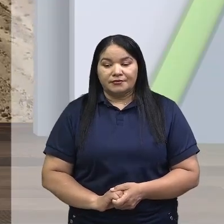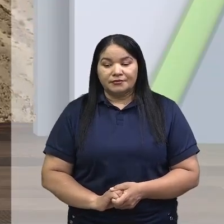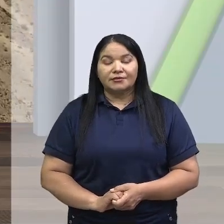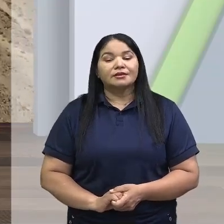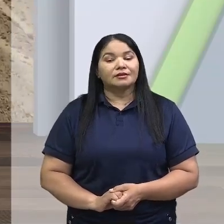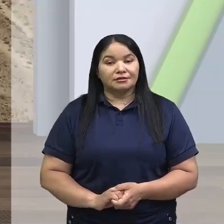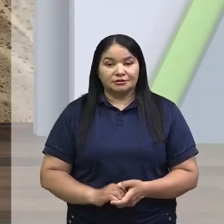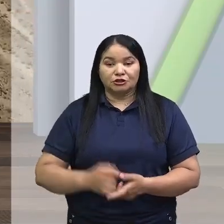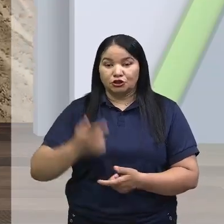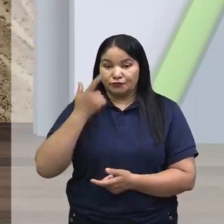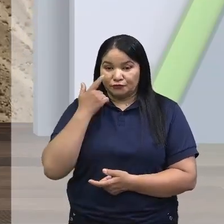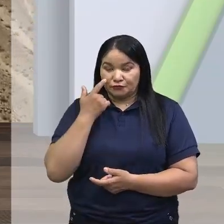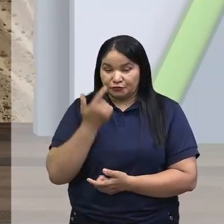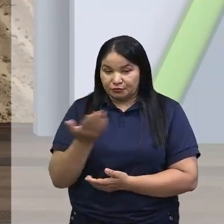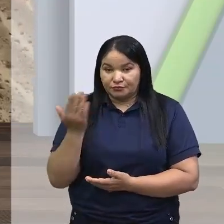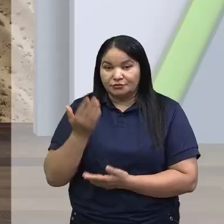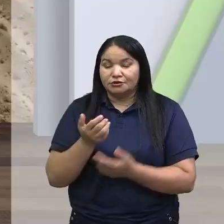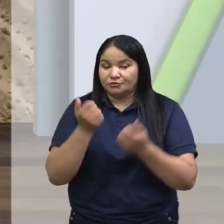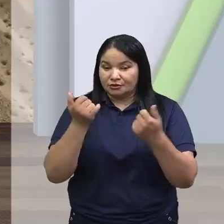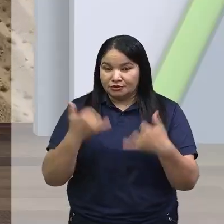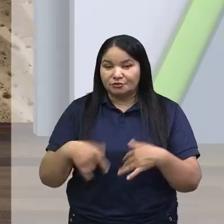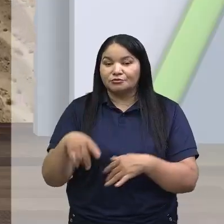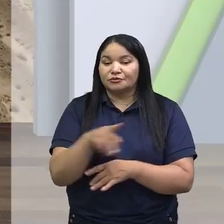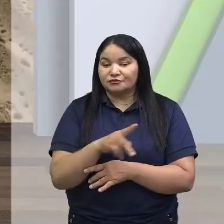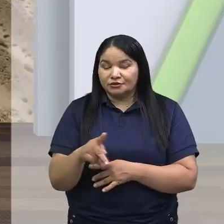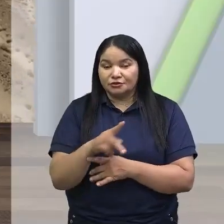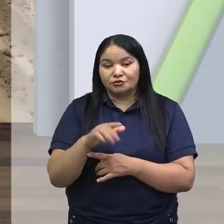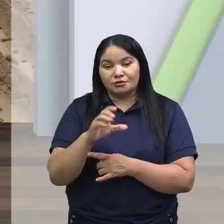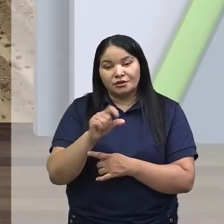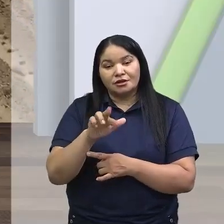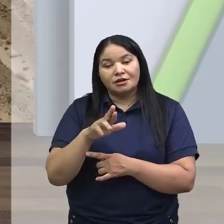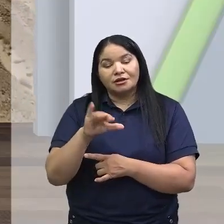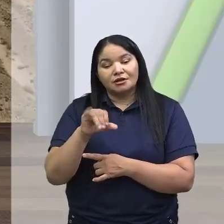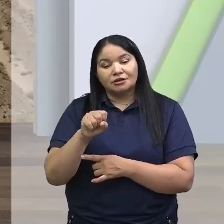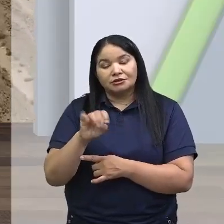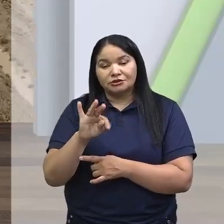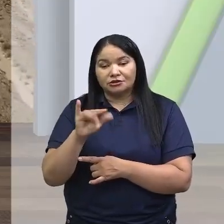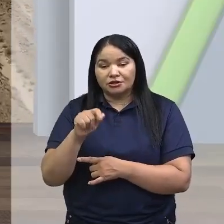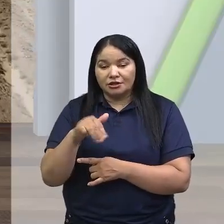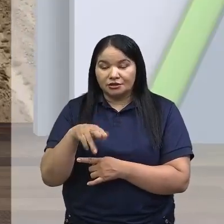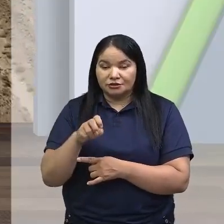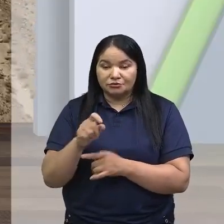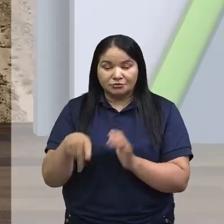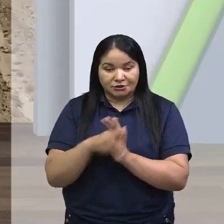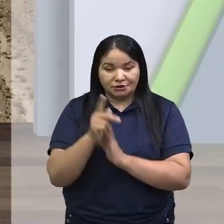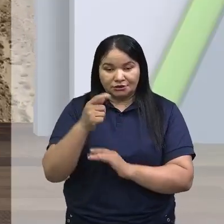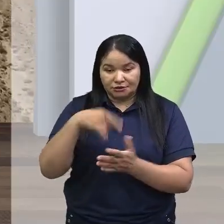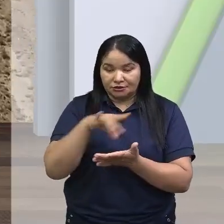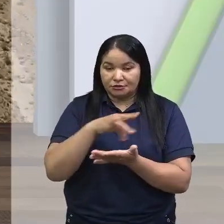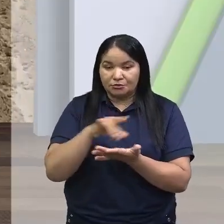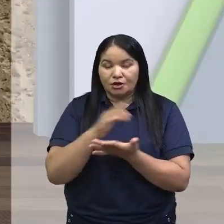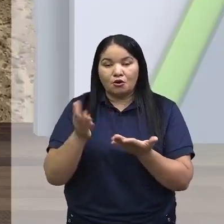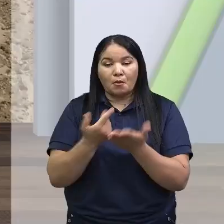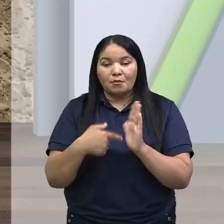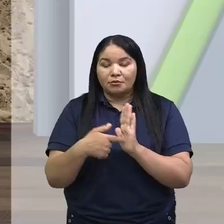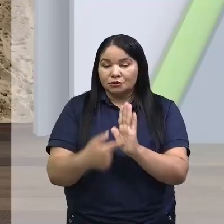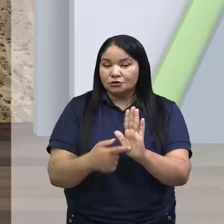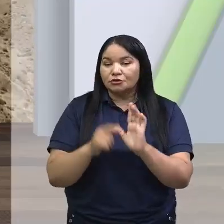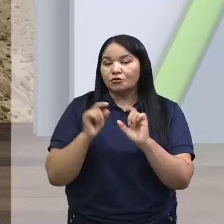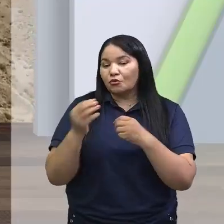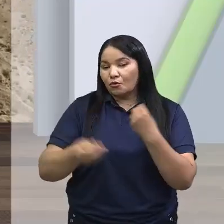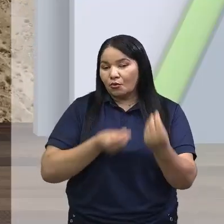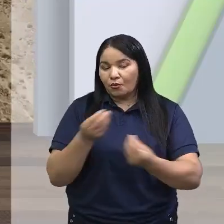Então aí, pessoal, nós vimos aí a explicação da professora Cristiane, né, professora aqui do CMEAN, mostrando para você como é, né,